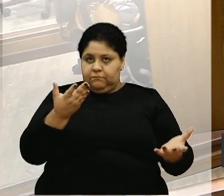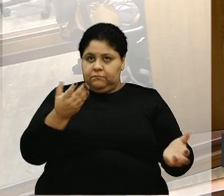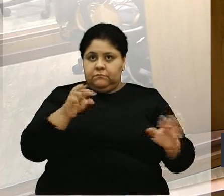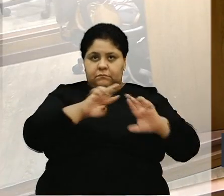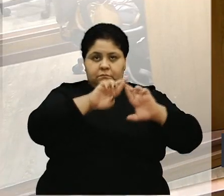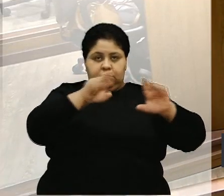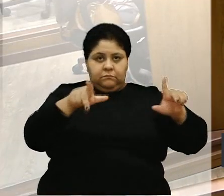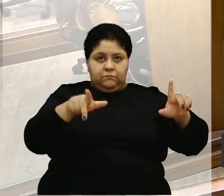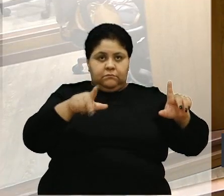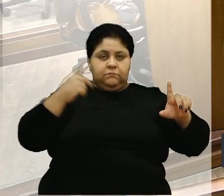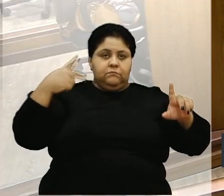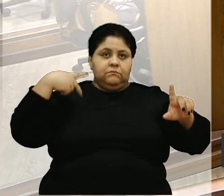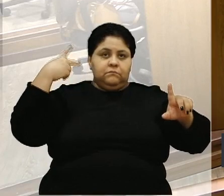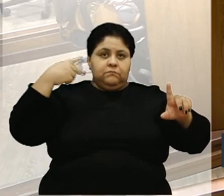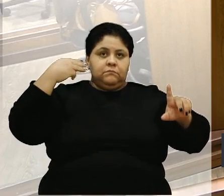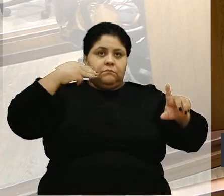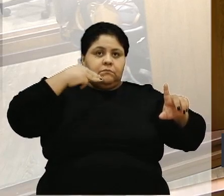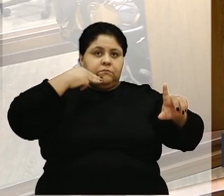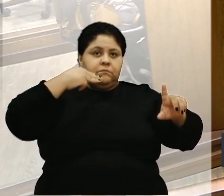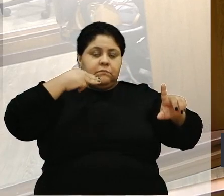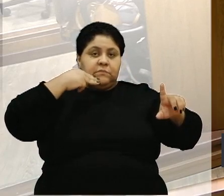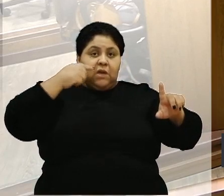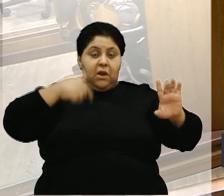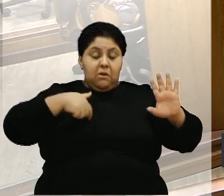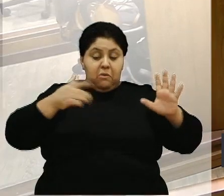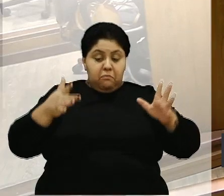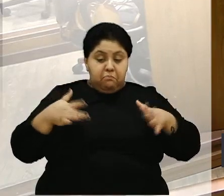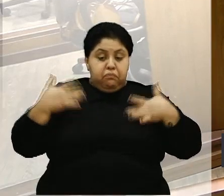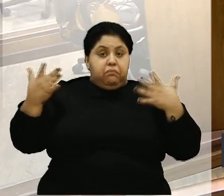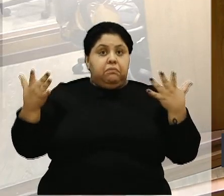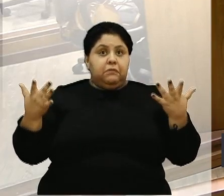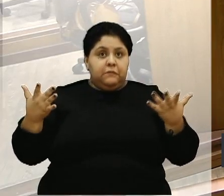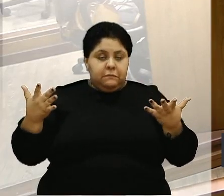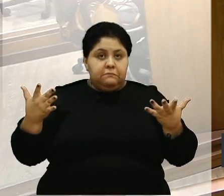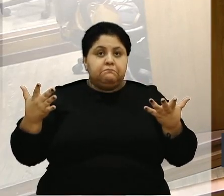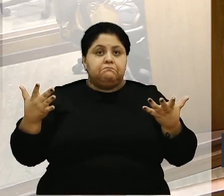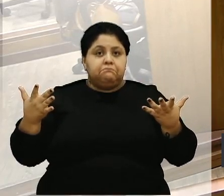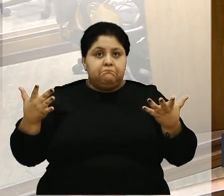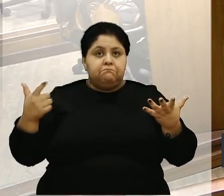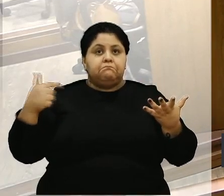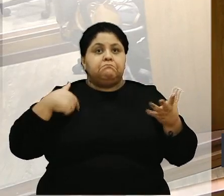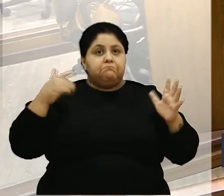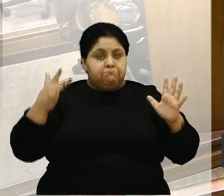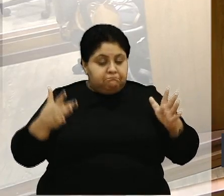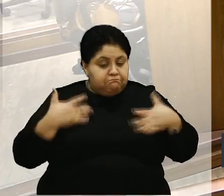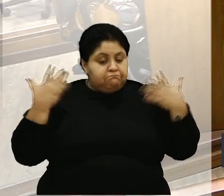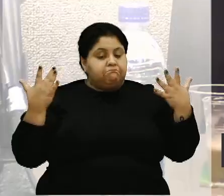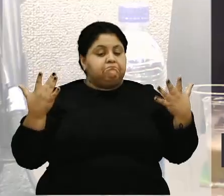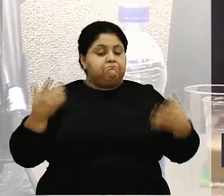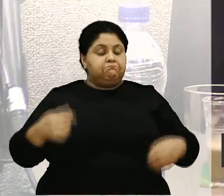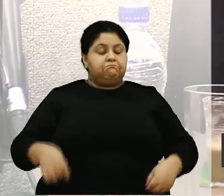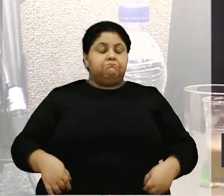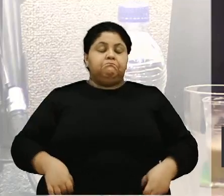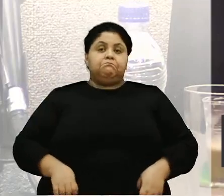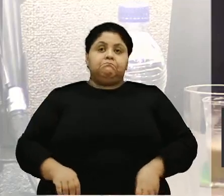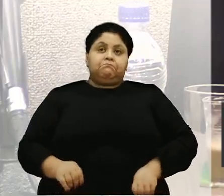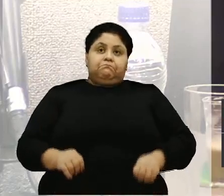meu colega vereador Bortola, eu fiquei surpresa. Para mim foi uma grande surpresa